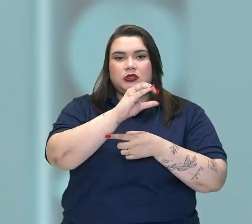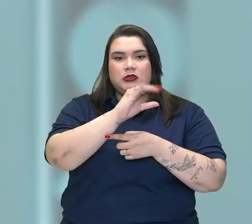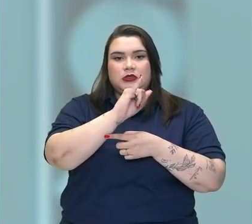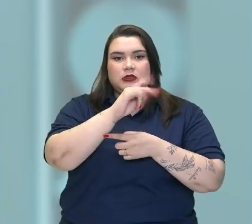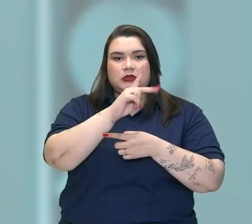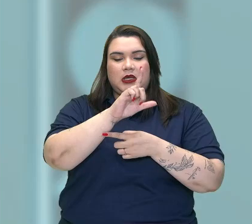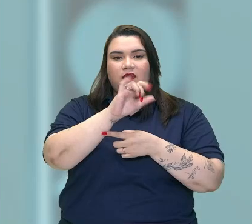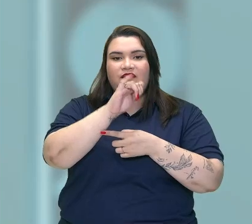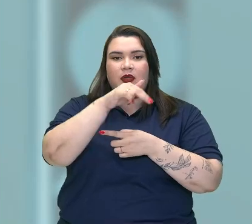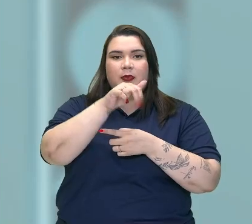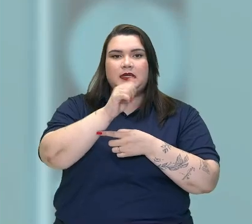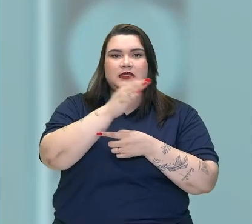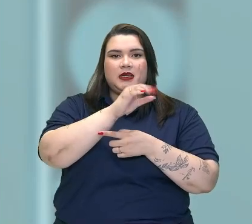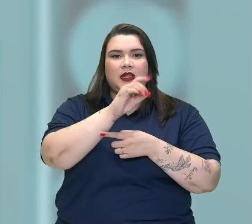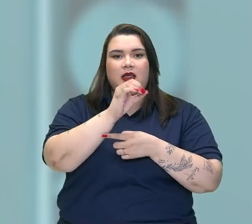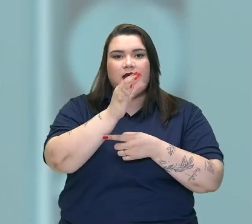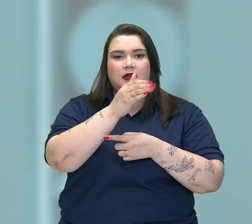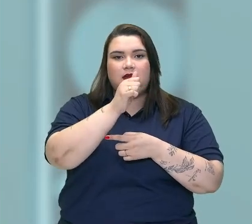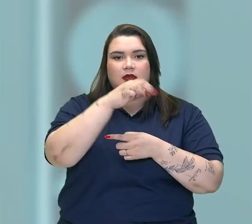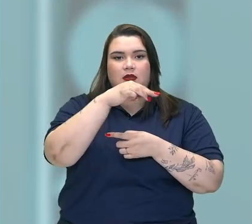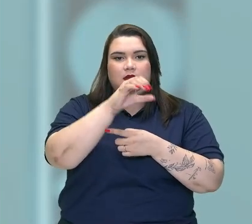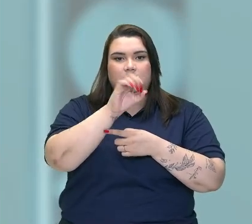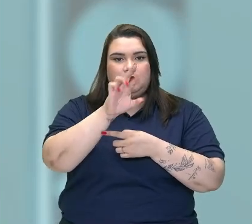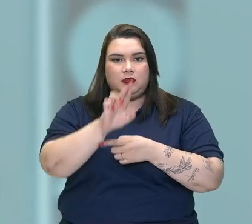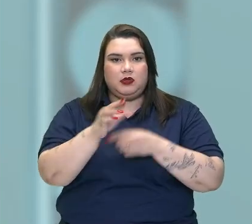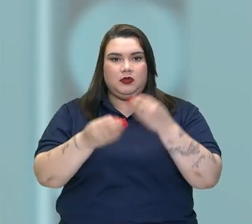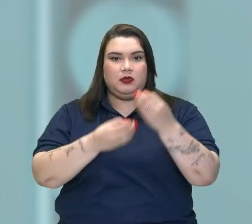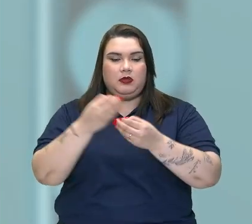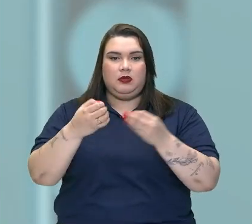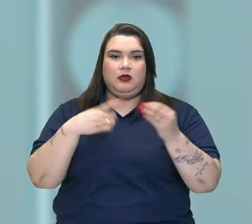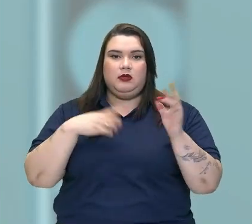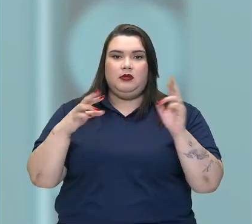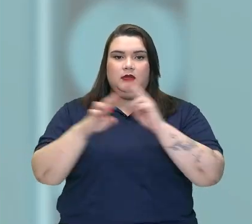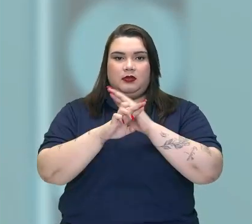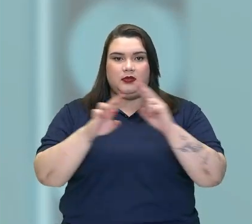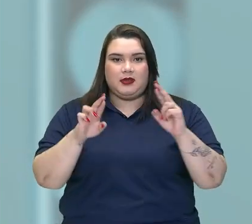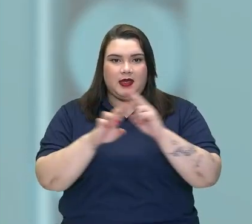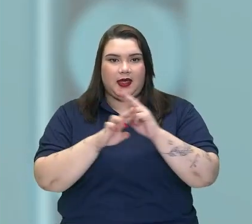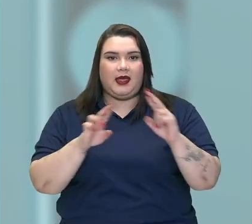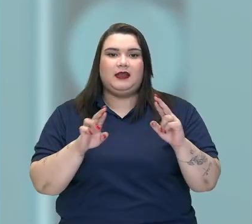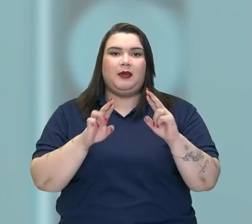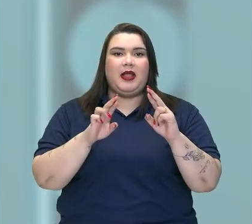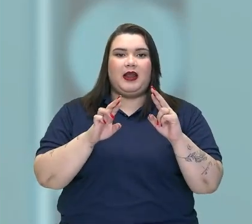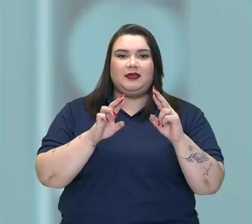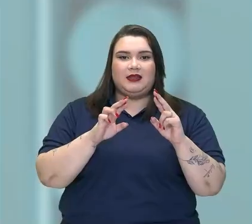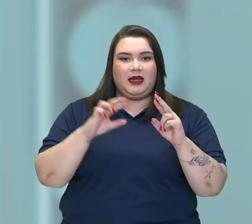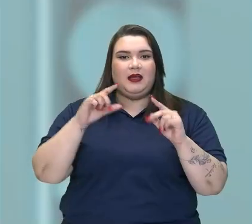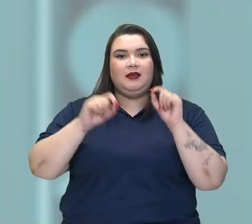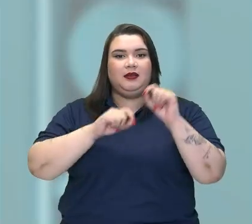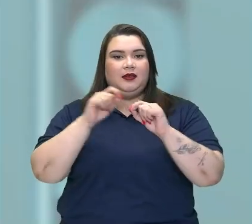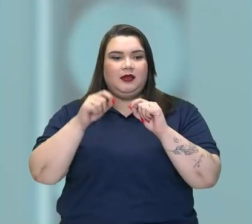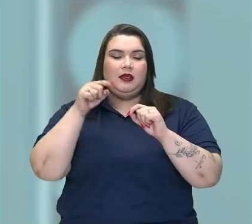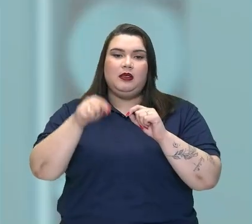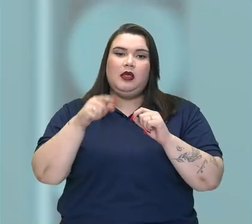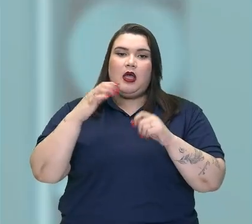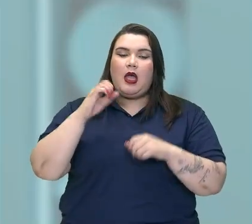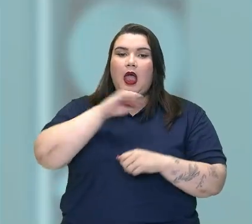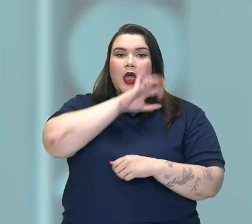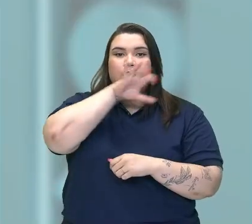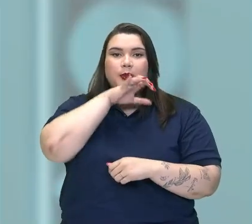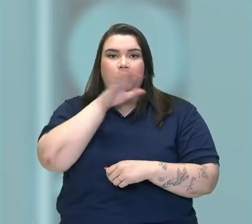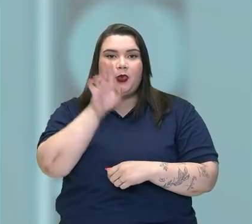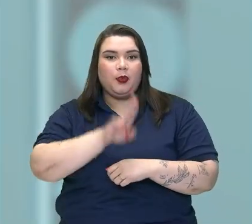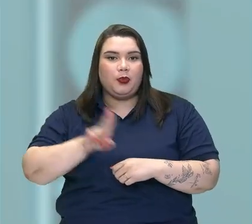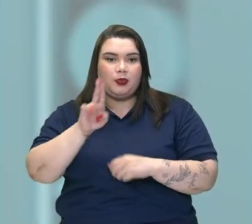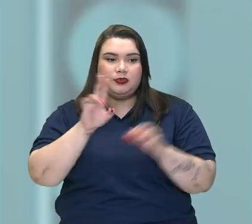Telles faz várias reflexões a respeito dessas relações humanas, inclusive as relações com os animais. Ela